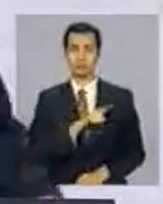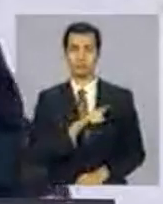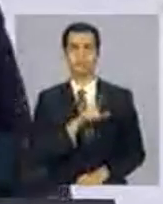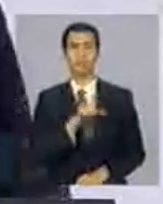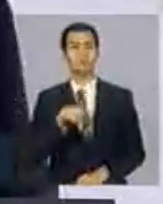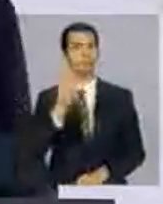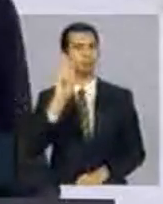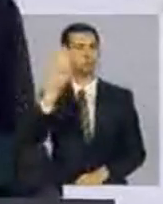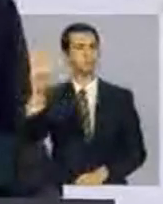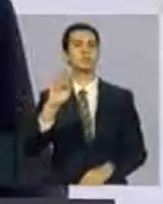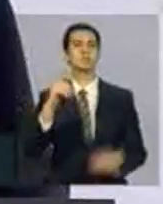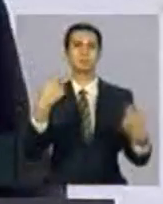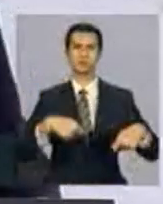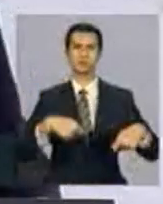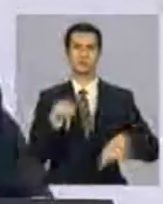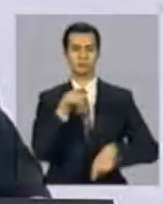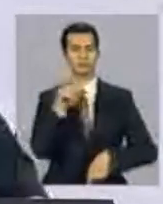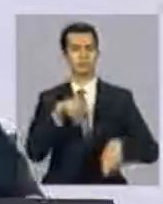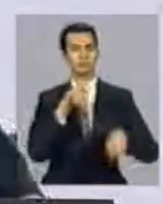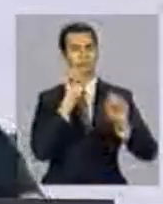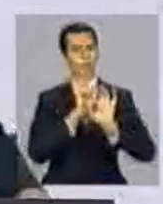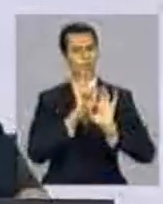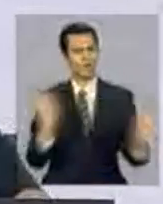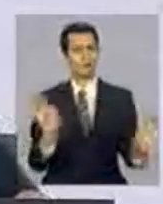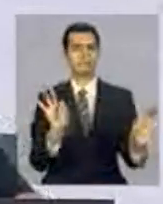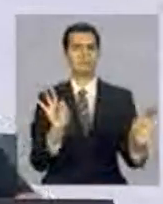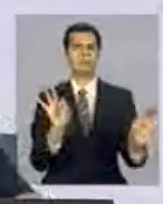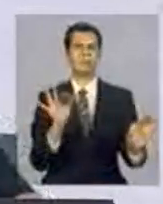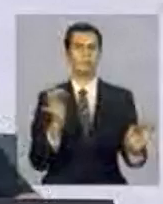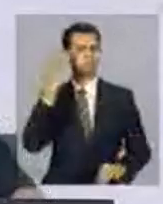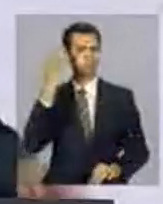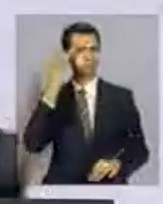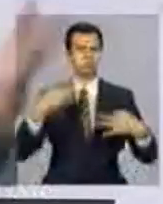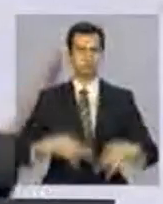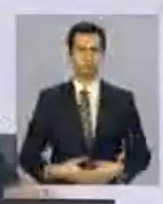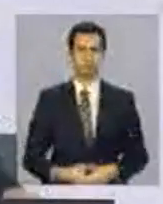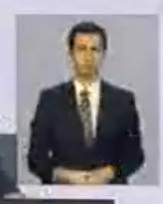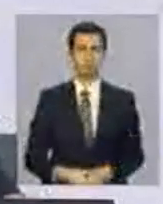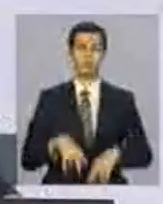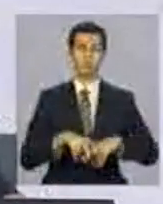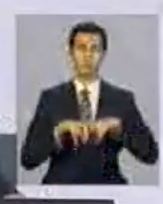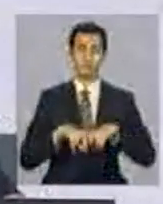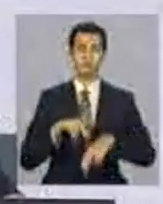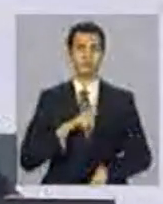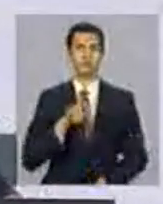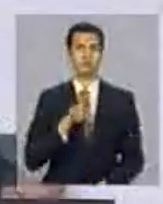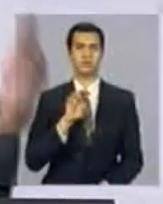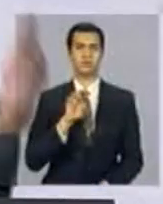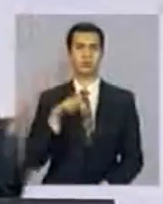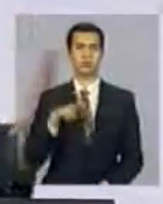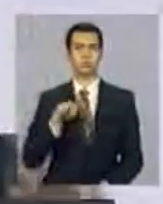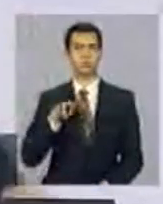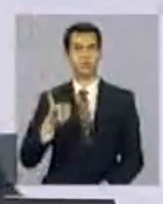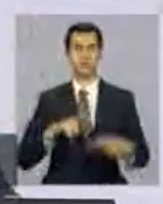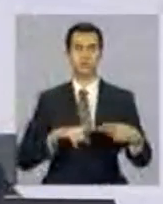a qualificação e a qualidade do professor. Por isso, o REUNE,